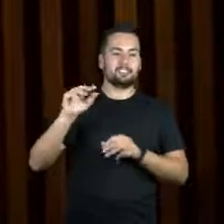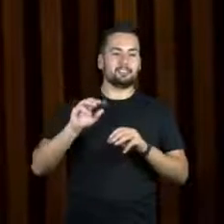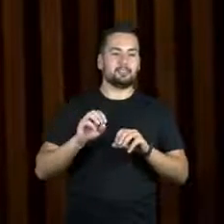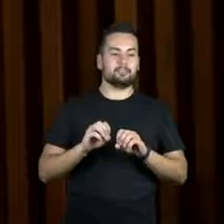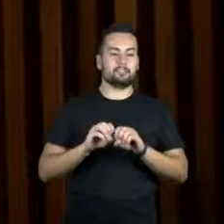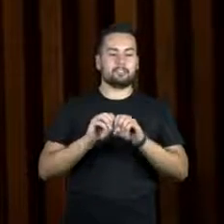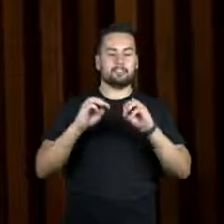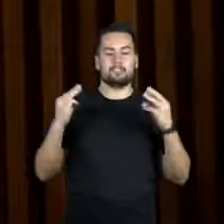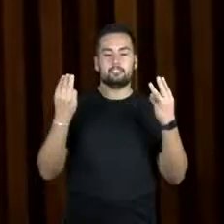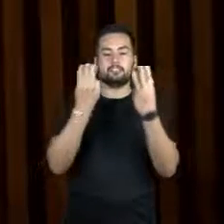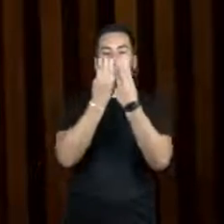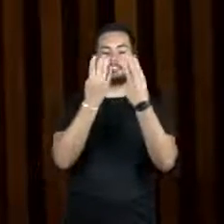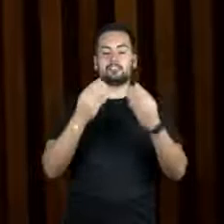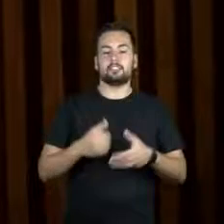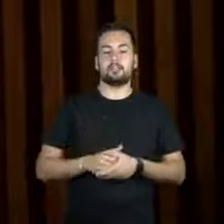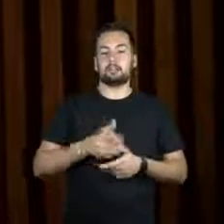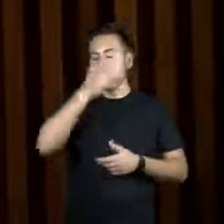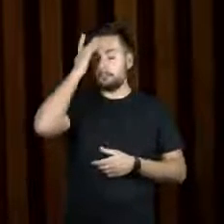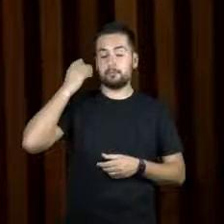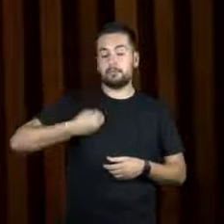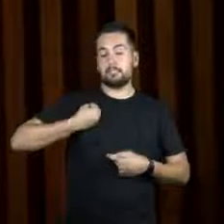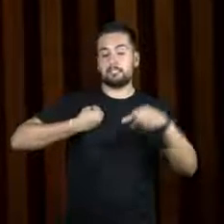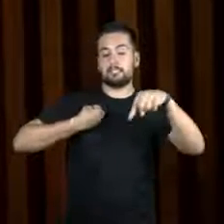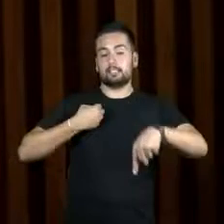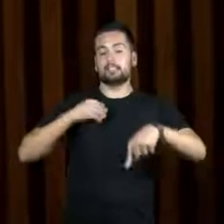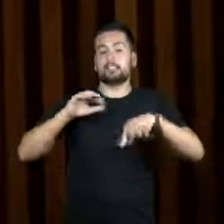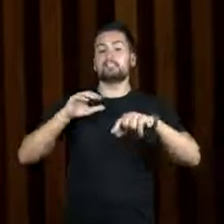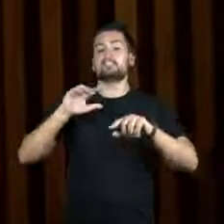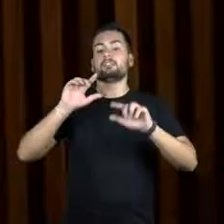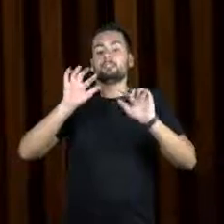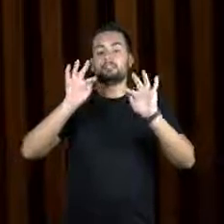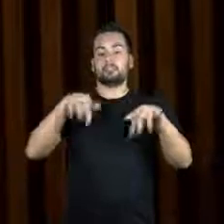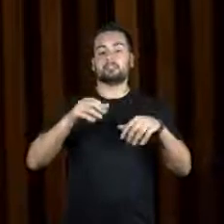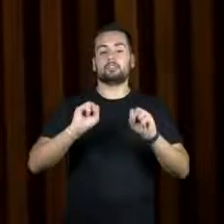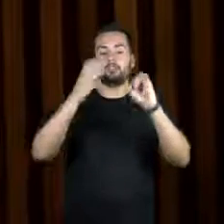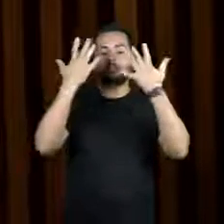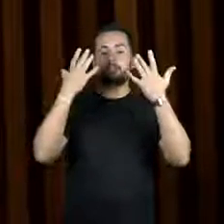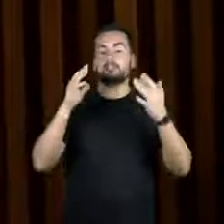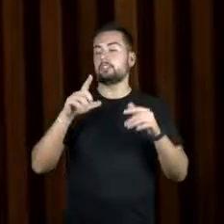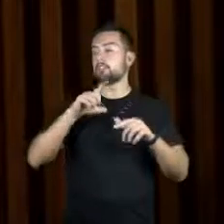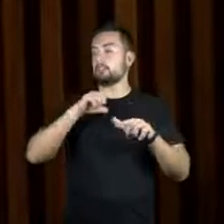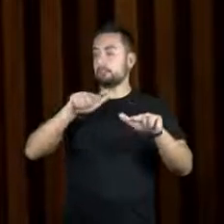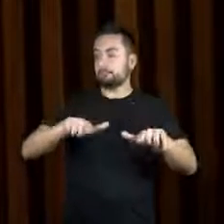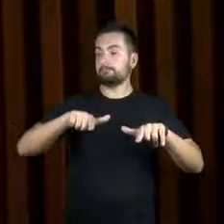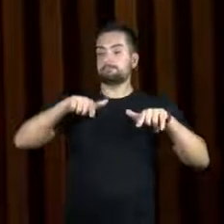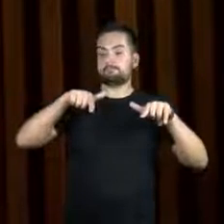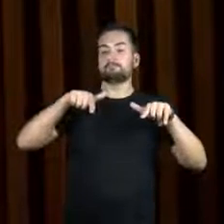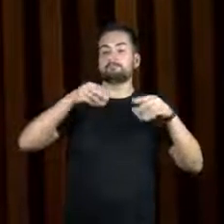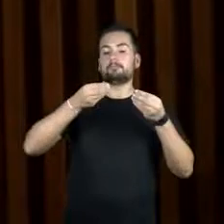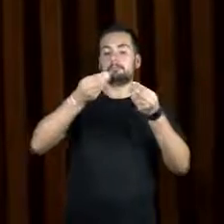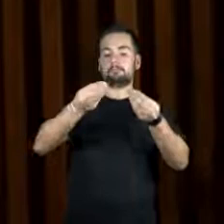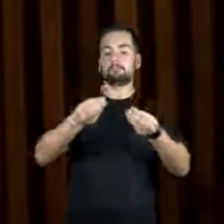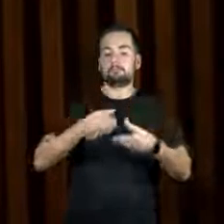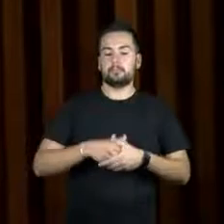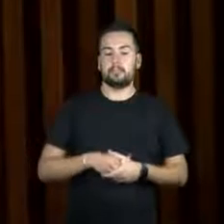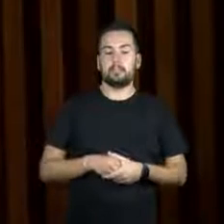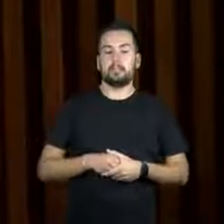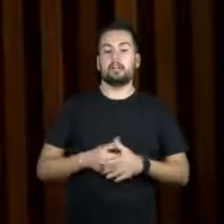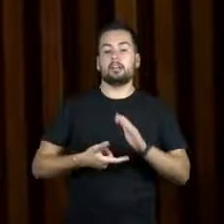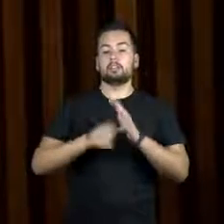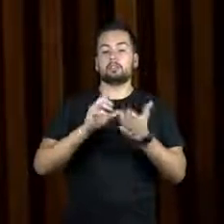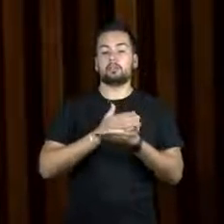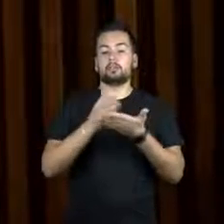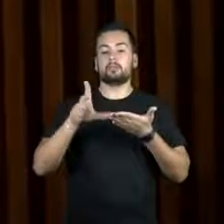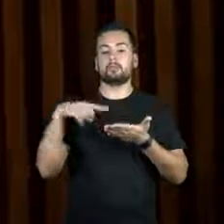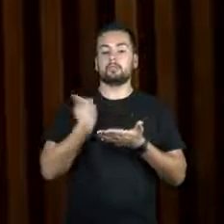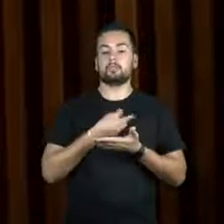será entregue impresso ao final do evento. Antes de iniciarmos nosso workshop, convidamos a todos para assistir uma mensagem do